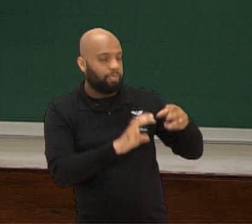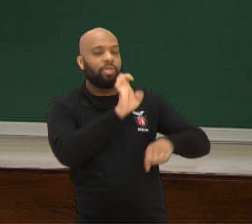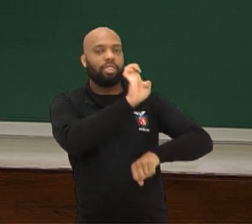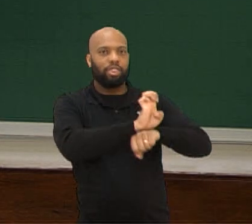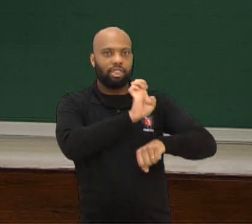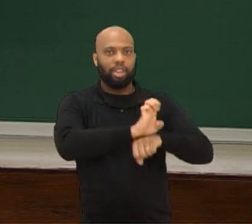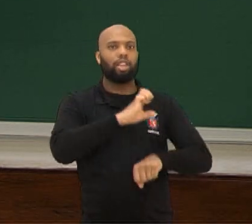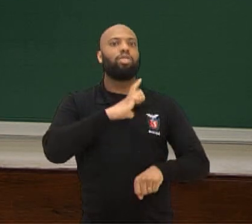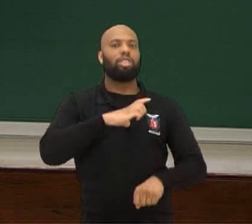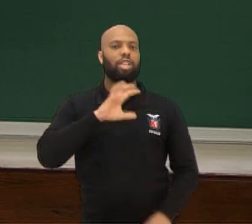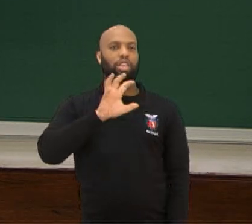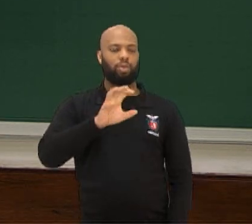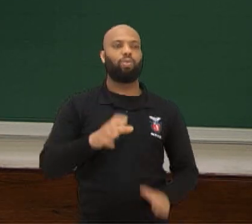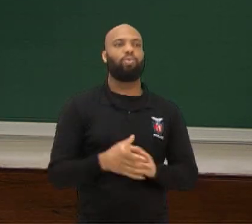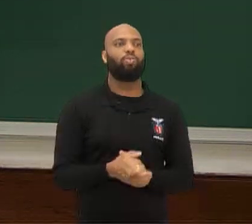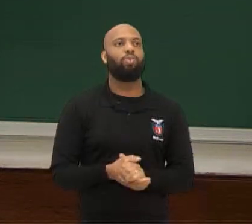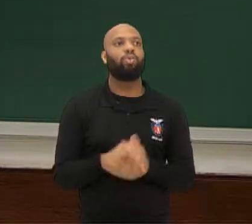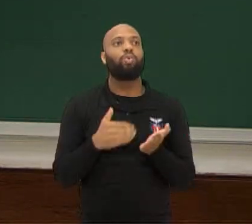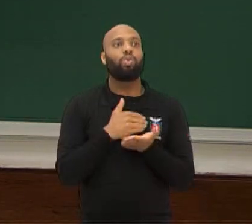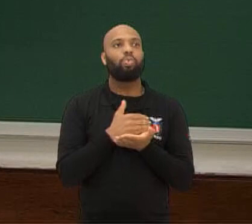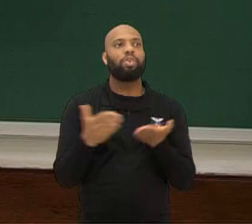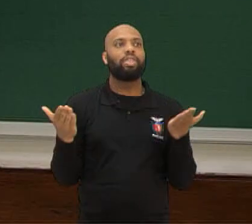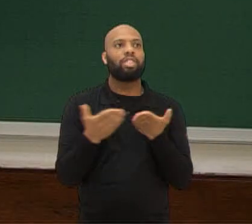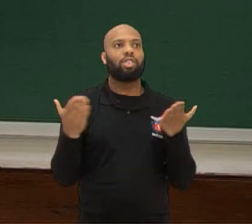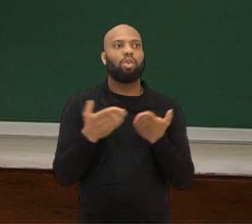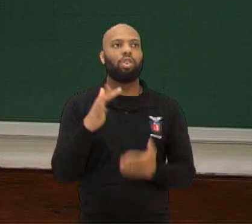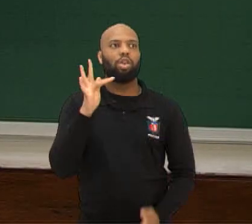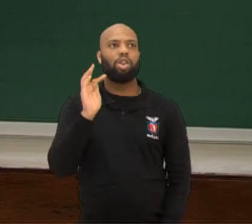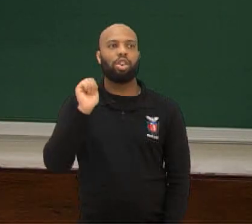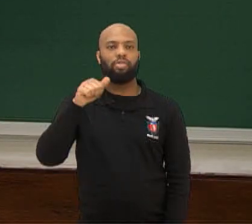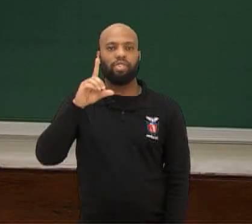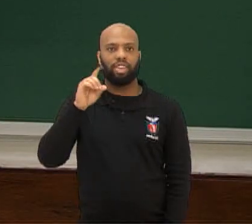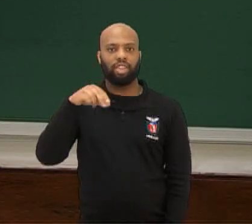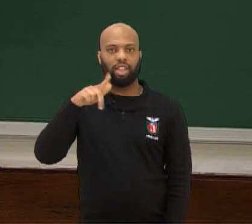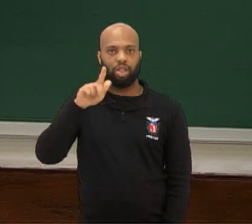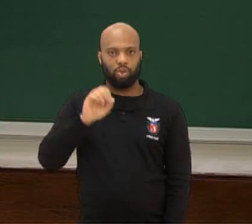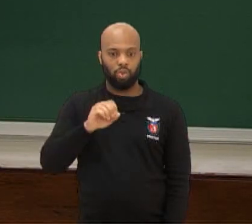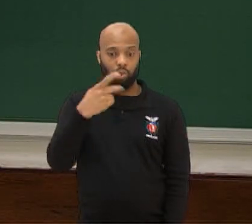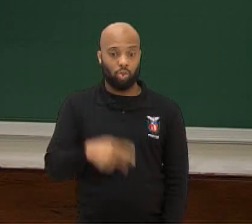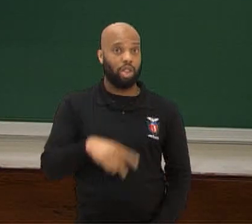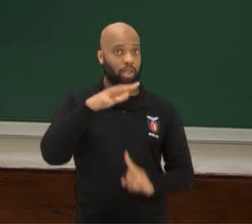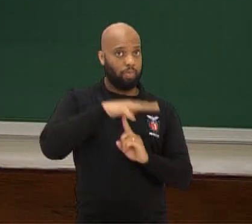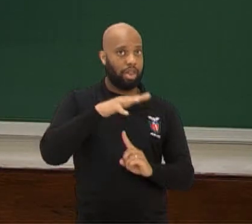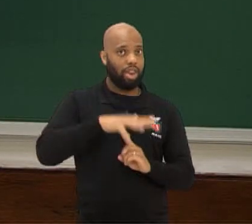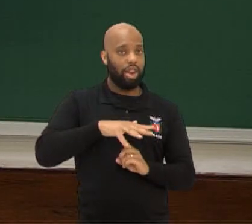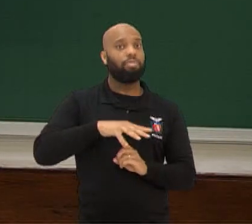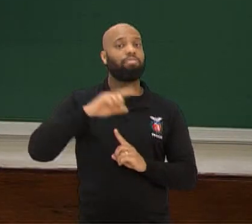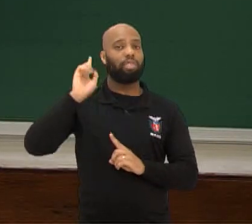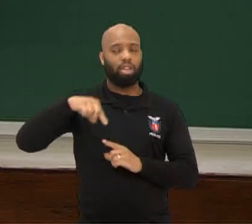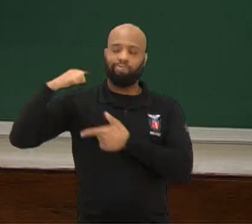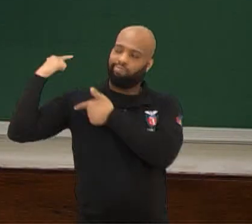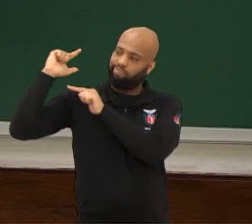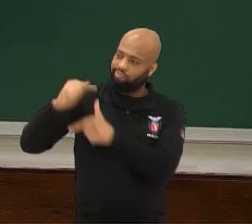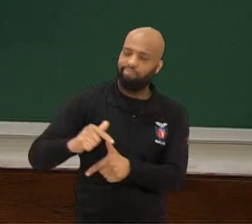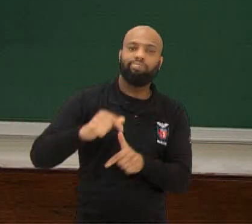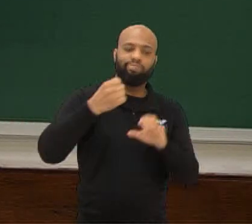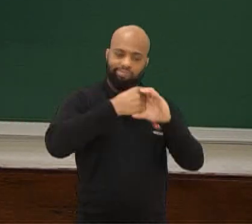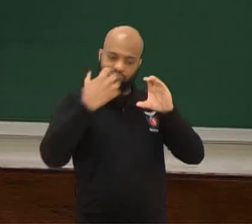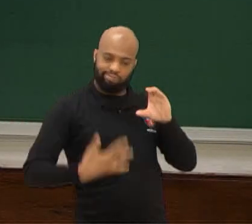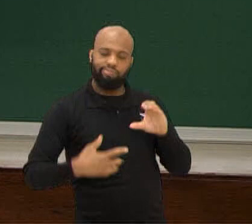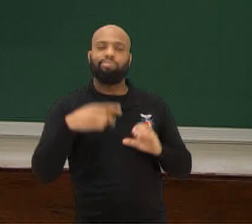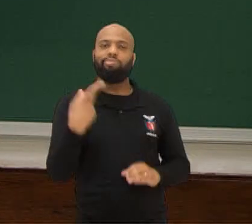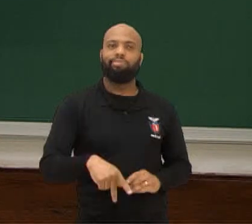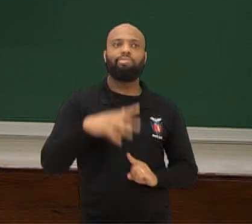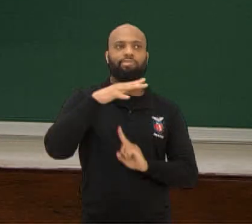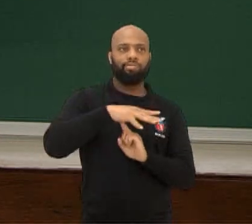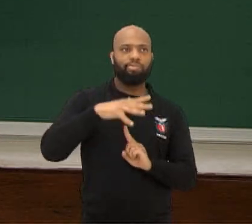isso, certo? Então, começando lá pelo fandango no Paraná, que é a dança típica, característica, né, do nosso estado